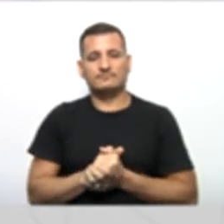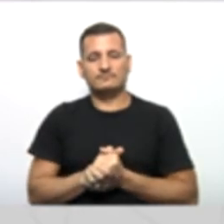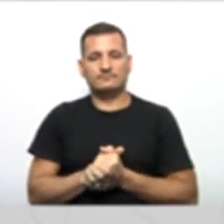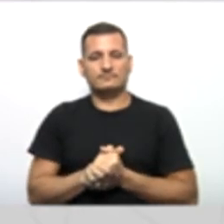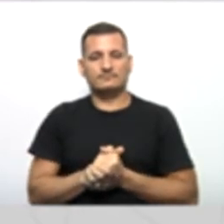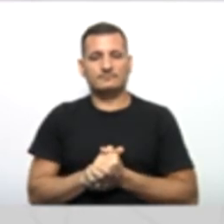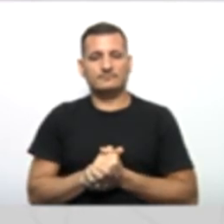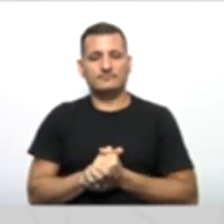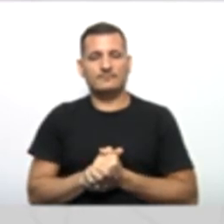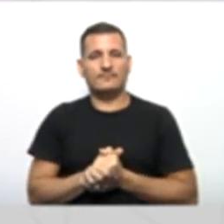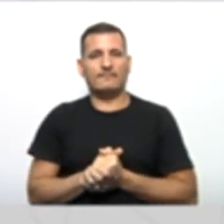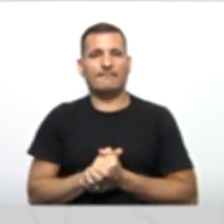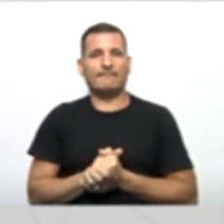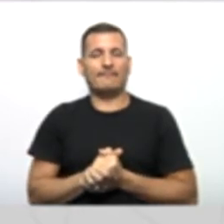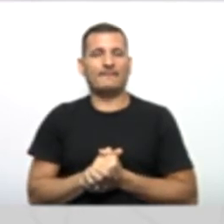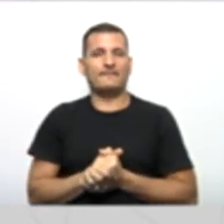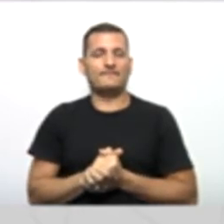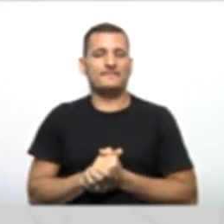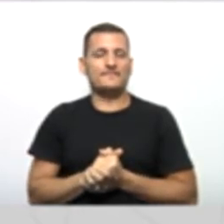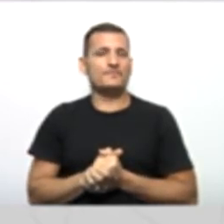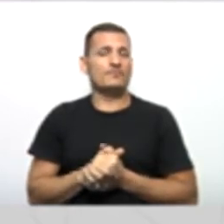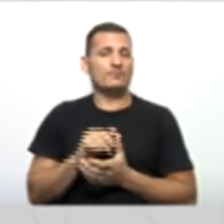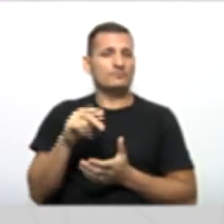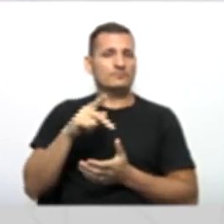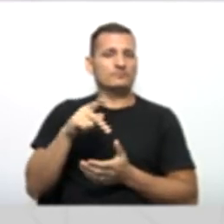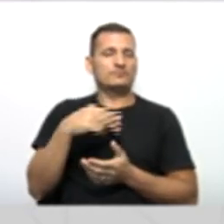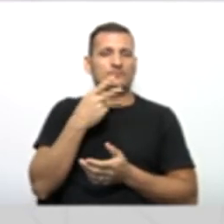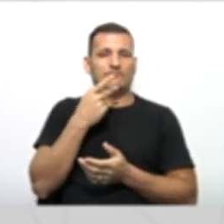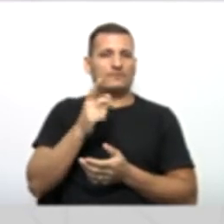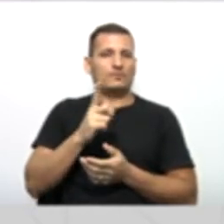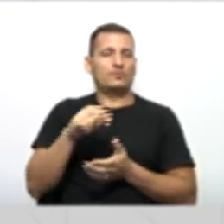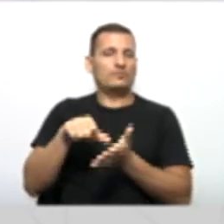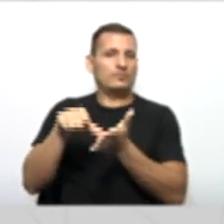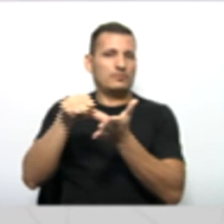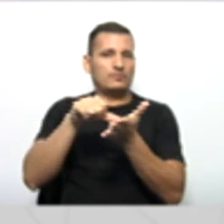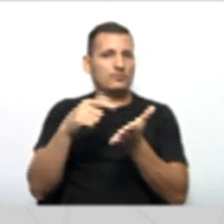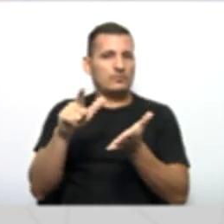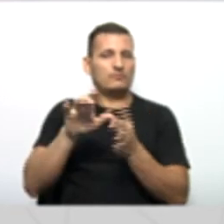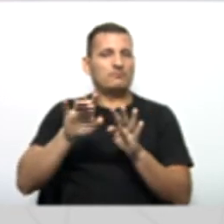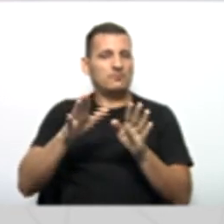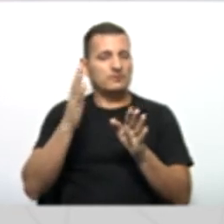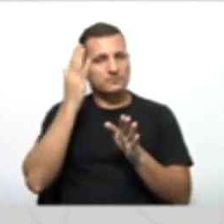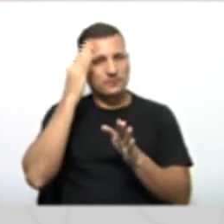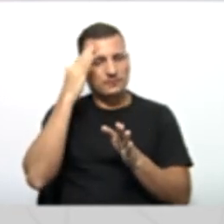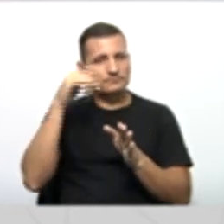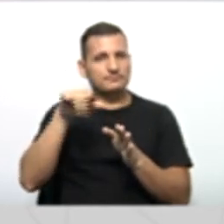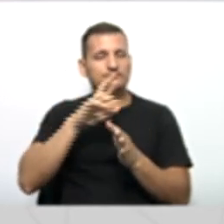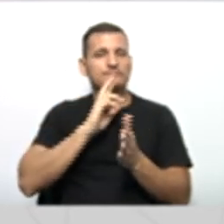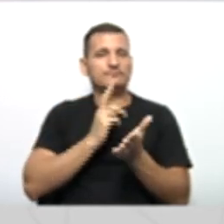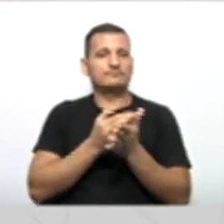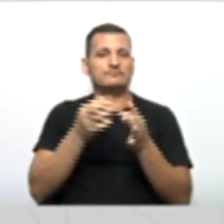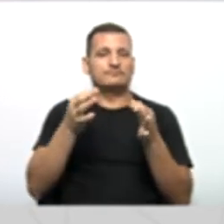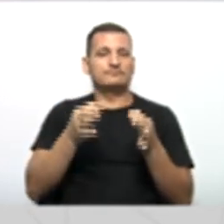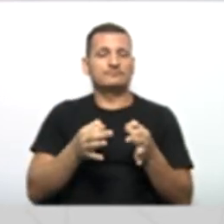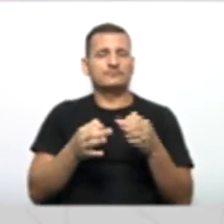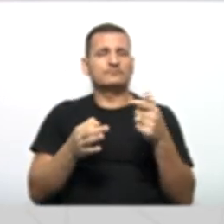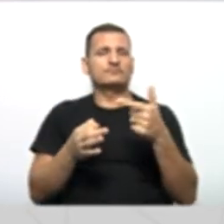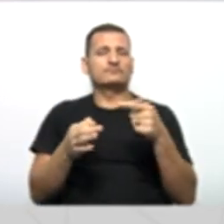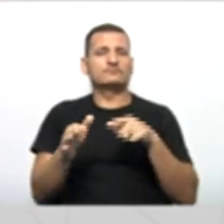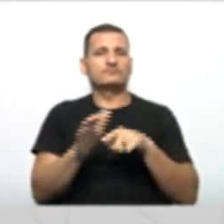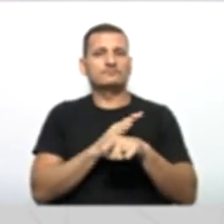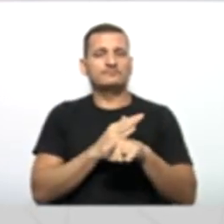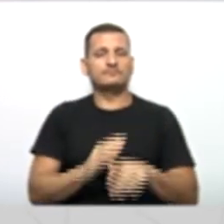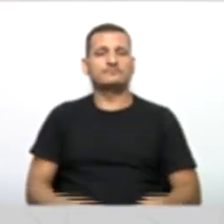puderam ser chamados aqui pelo professor e que eu sei que também acertar o itabom questão número 2